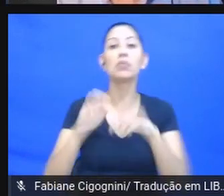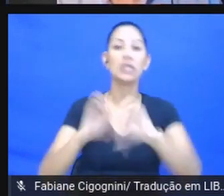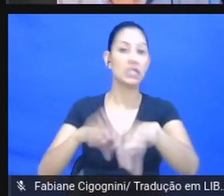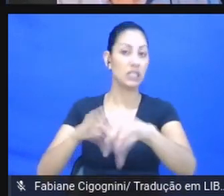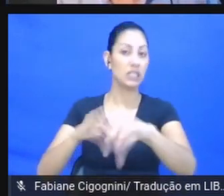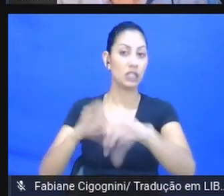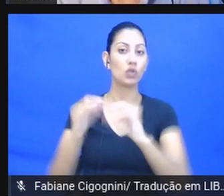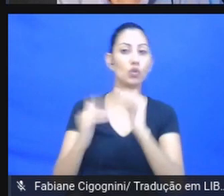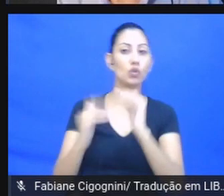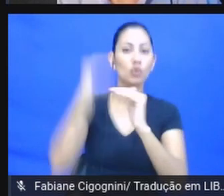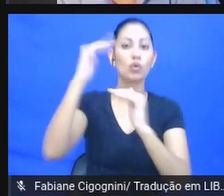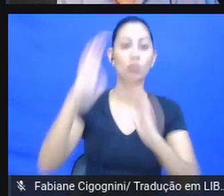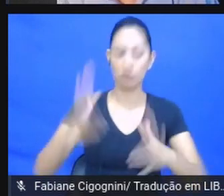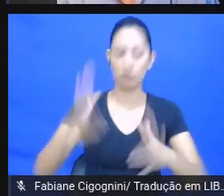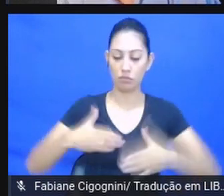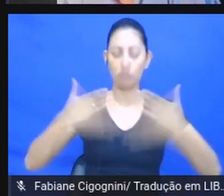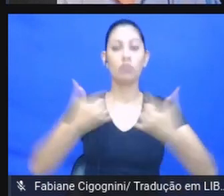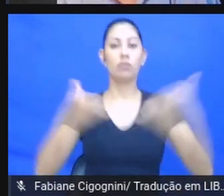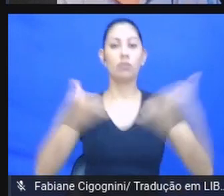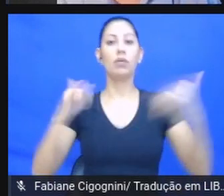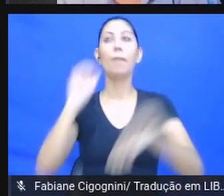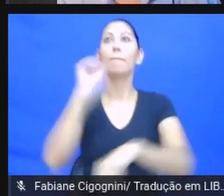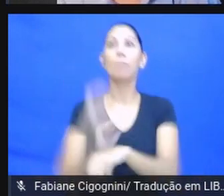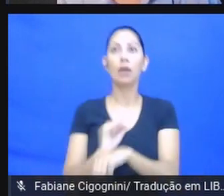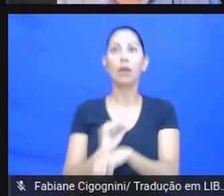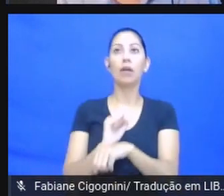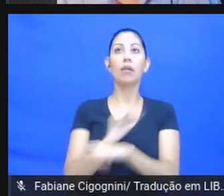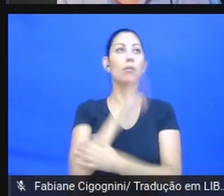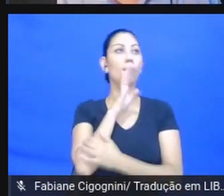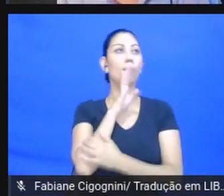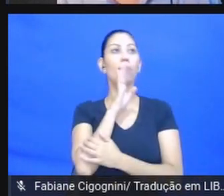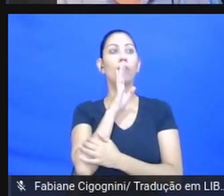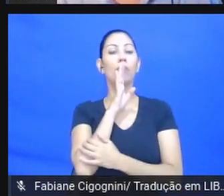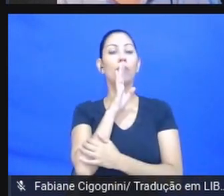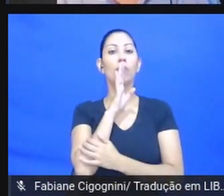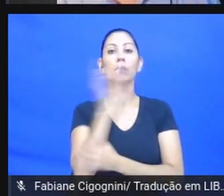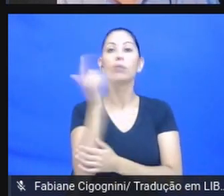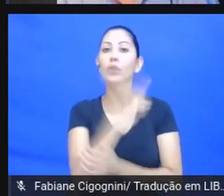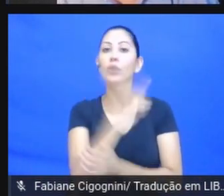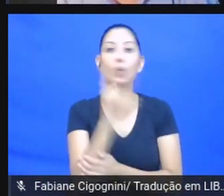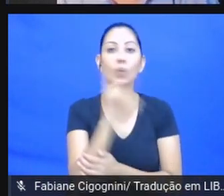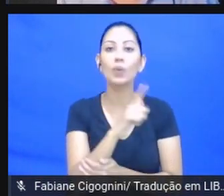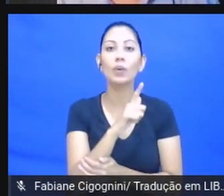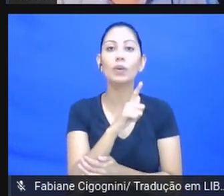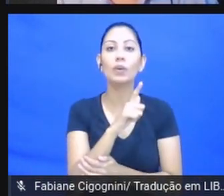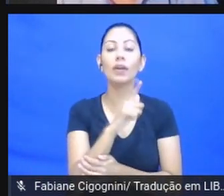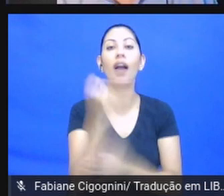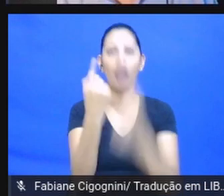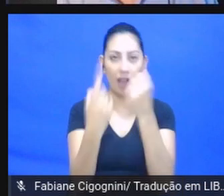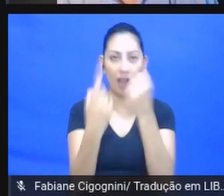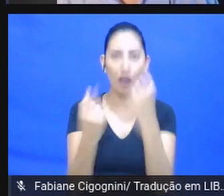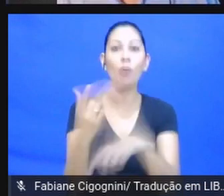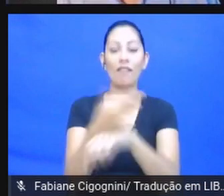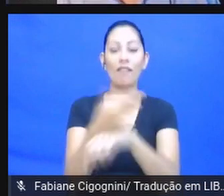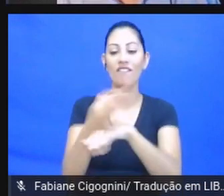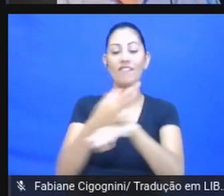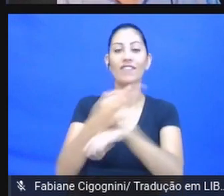um susto, ficaram paralisadas, muitas deram férias de 30 dias, fizeram